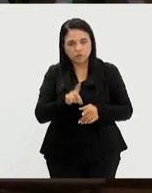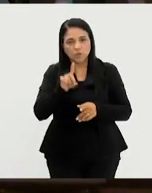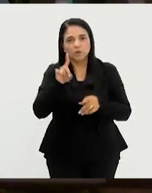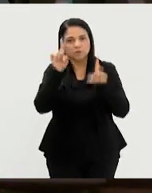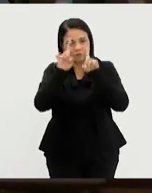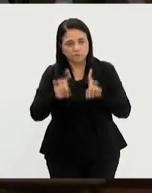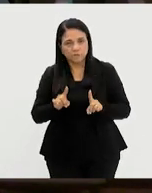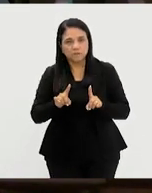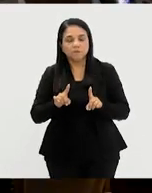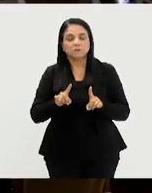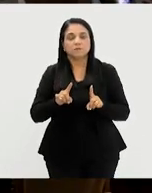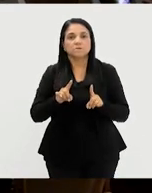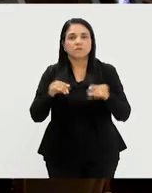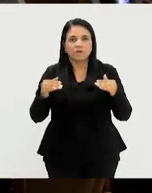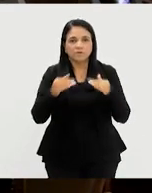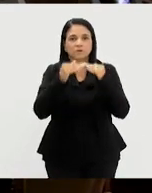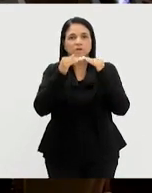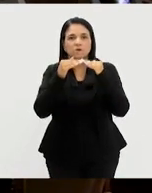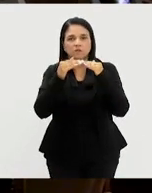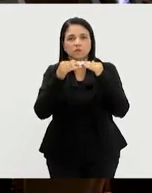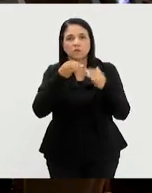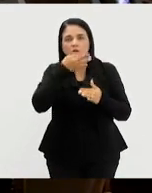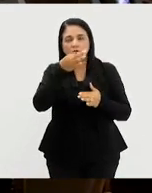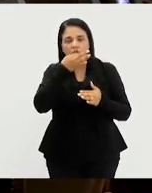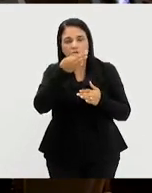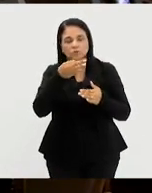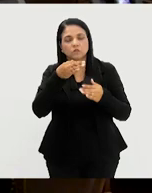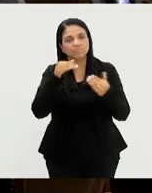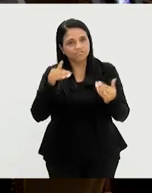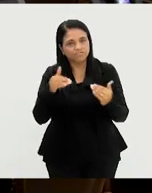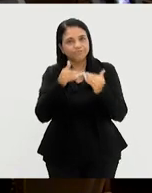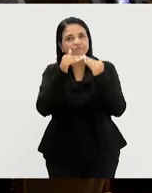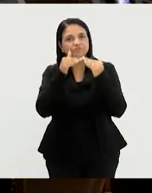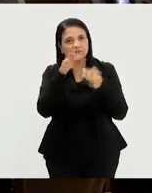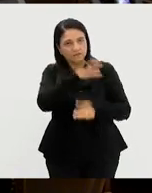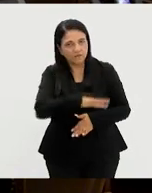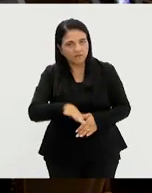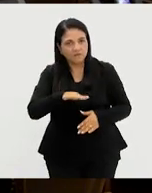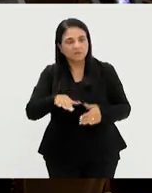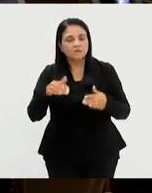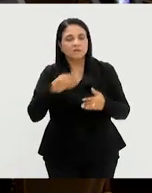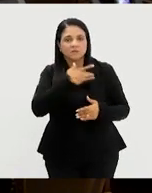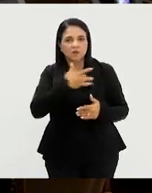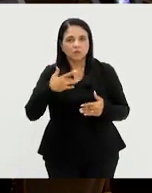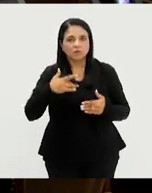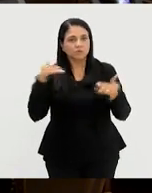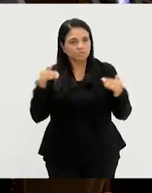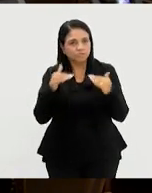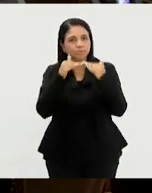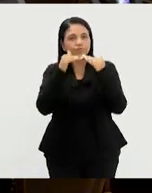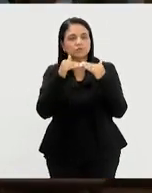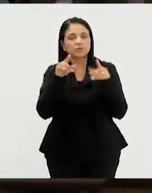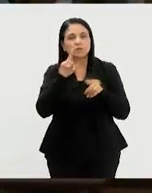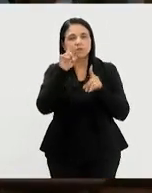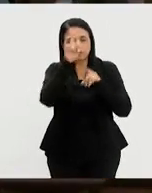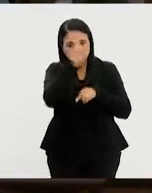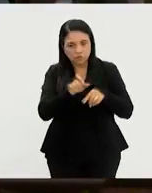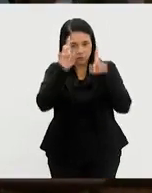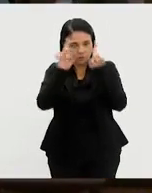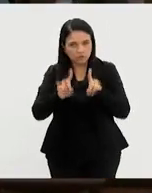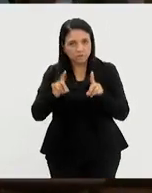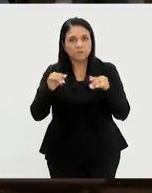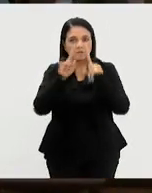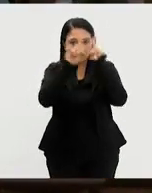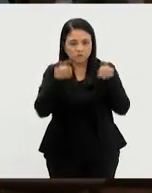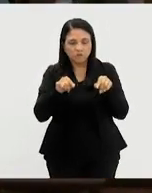deficiência de assunto da criança favorável de saúde favorável da pessoa com deficiência favorável servidores públicos